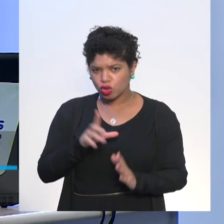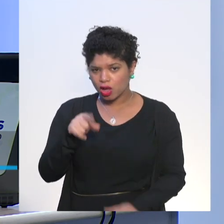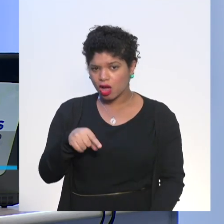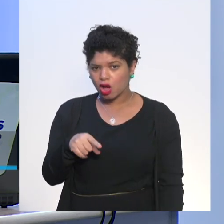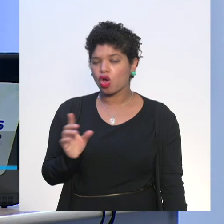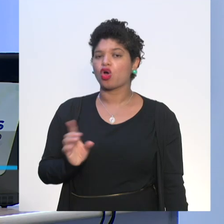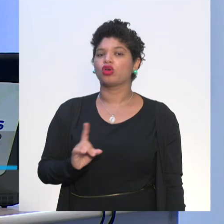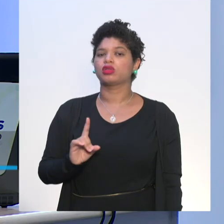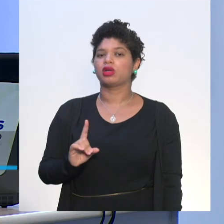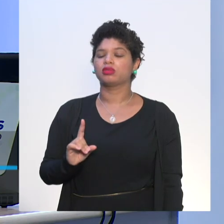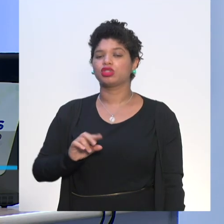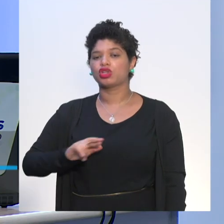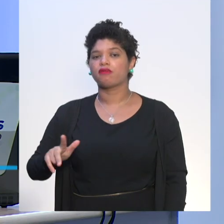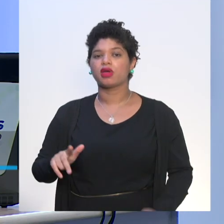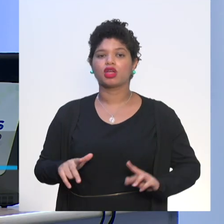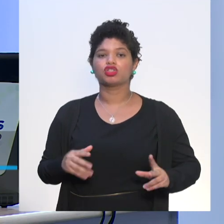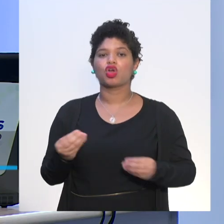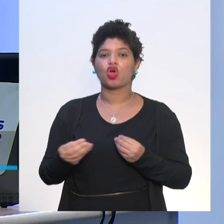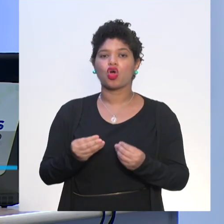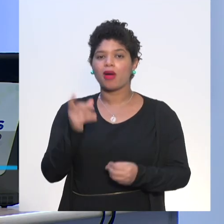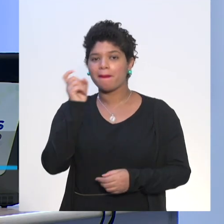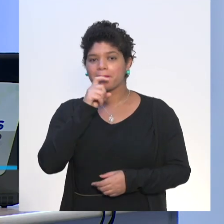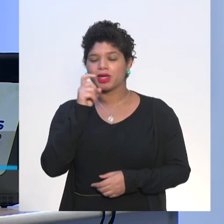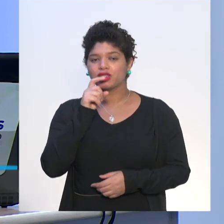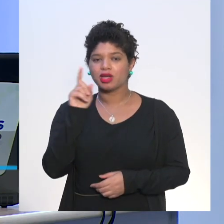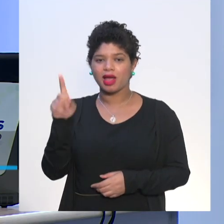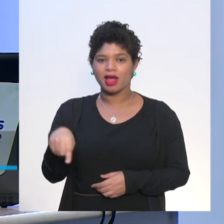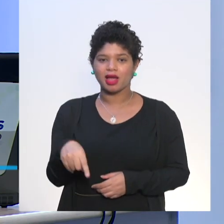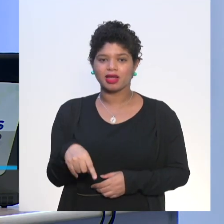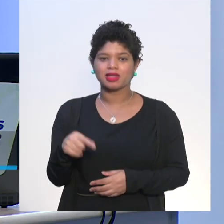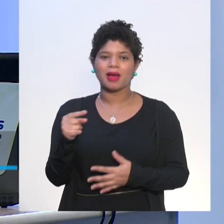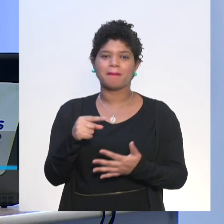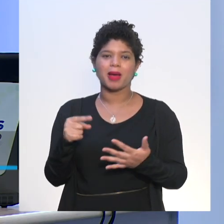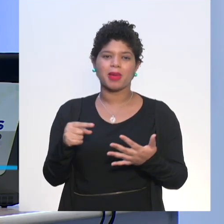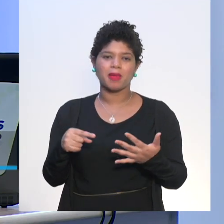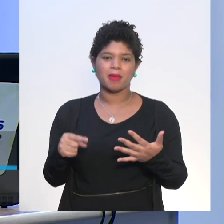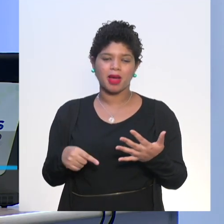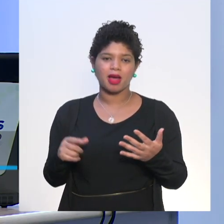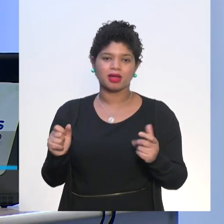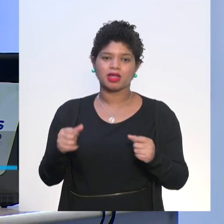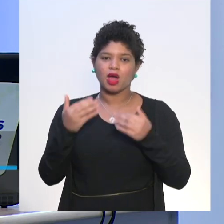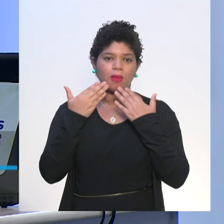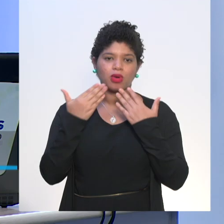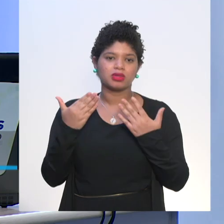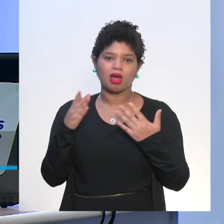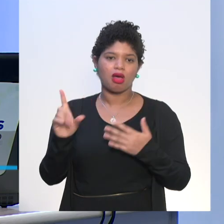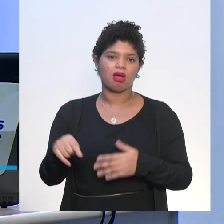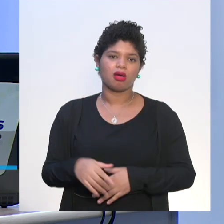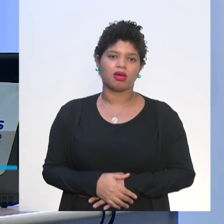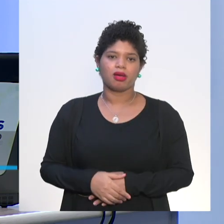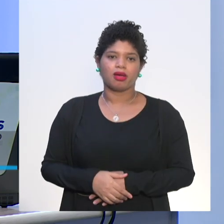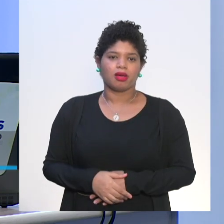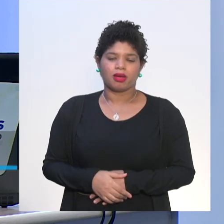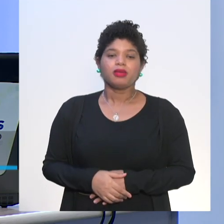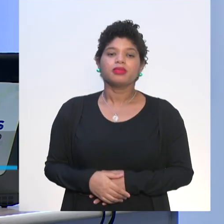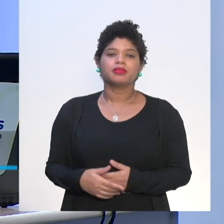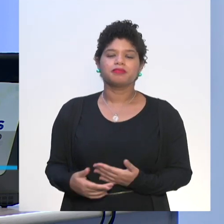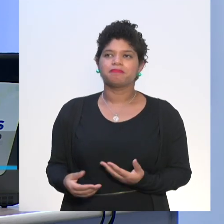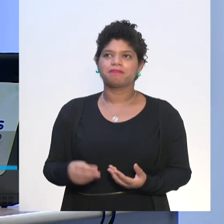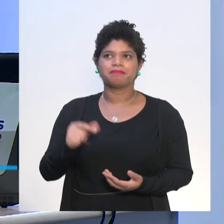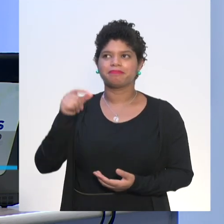como diferenciar a verdade da mentira, todas essas questões, elas aparecem assim,